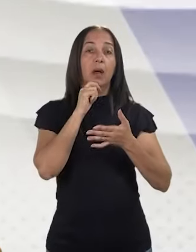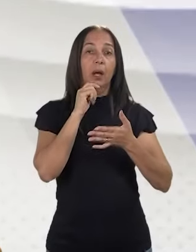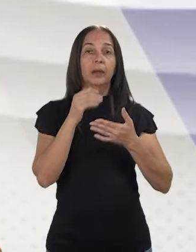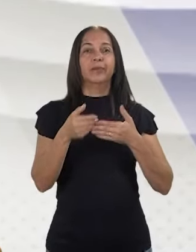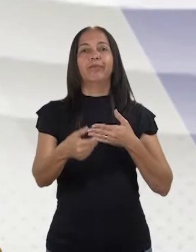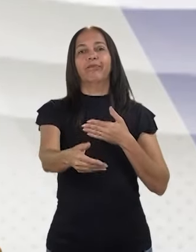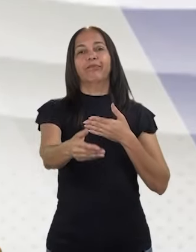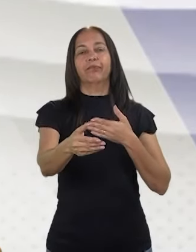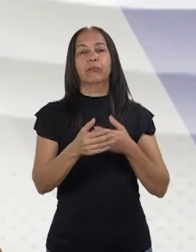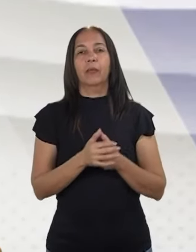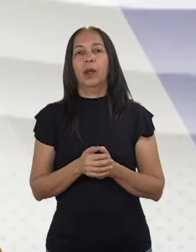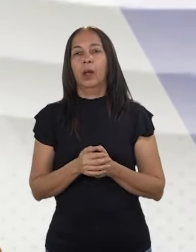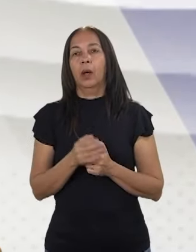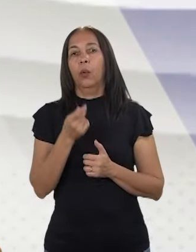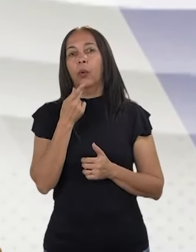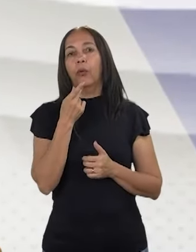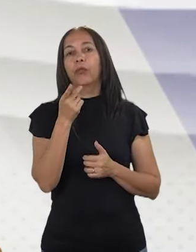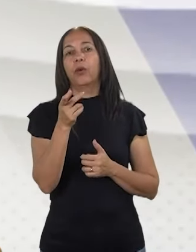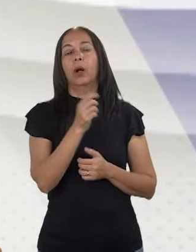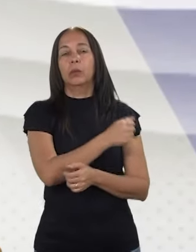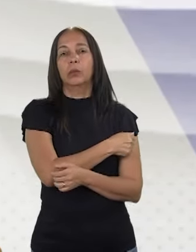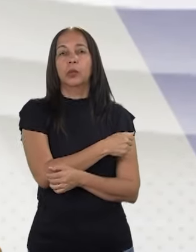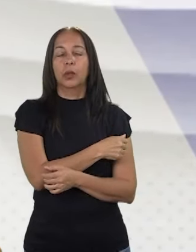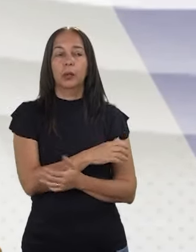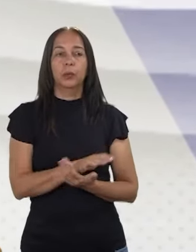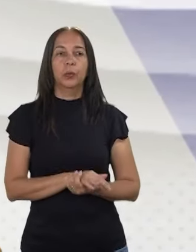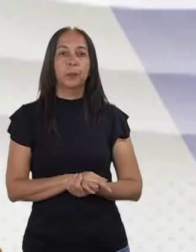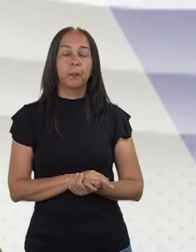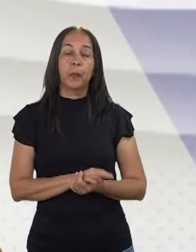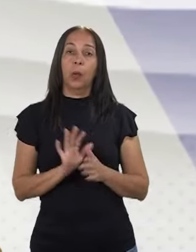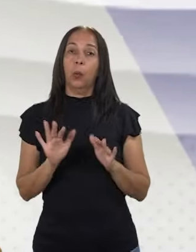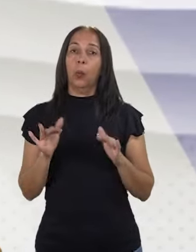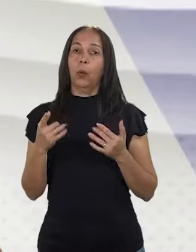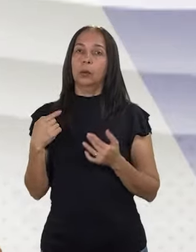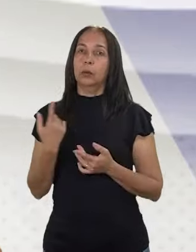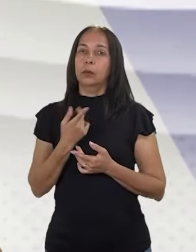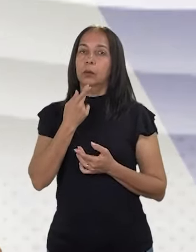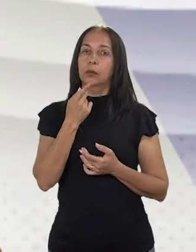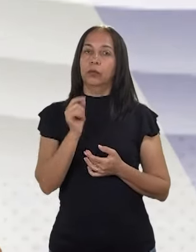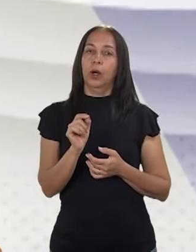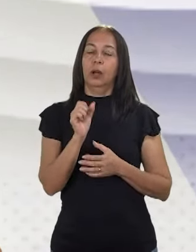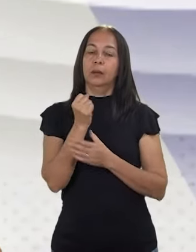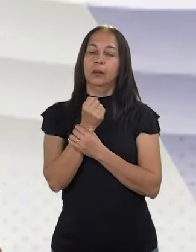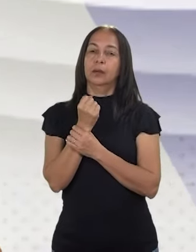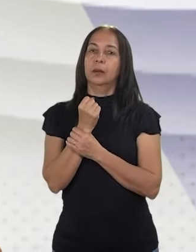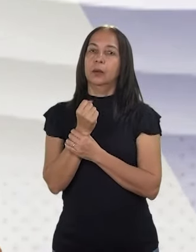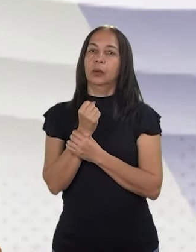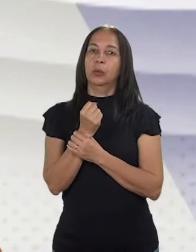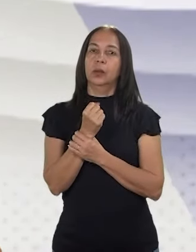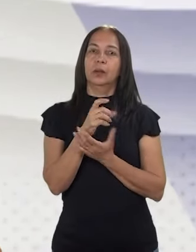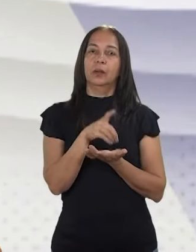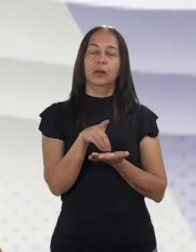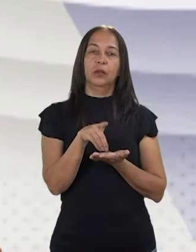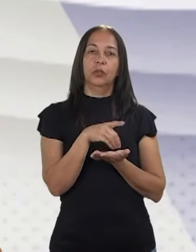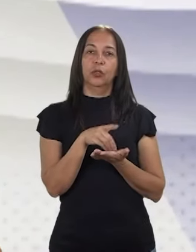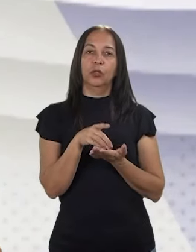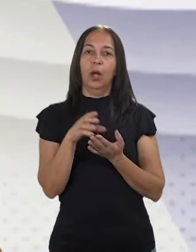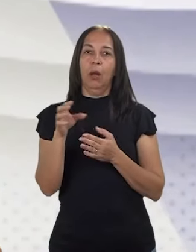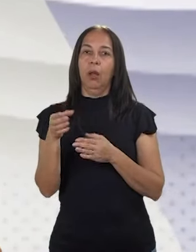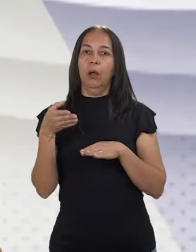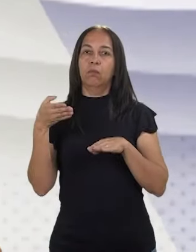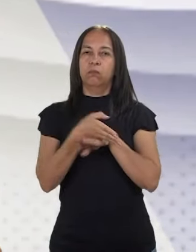por muito tempo como eu costumo dizer aos meus alunos Marcelo eh quando a gente fala de um um segurança digital de uma